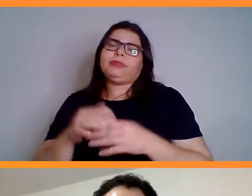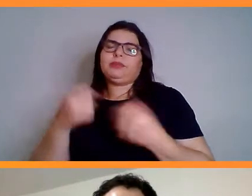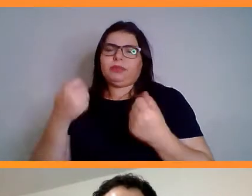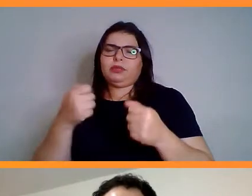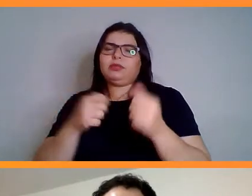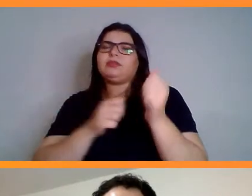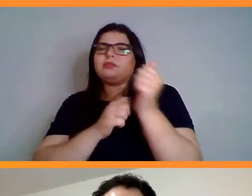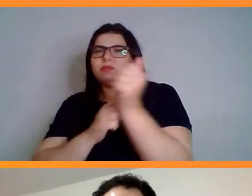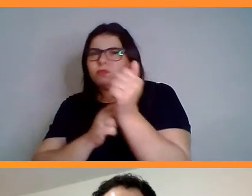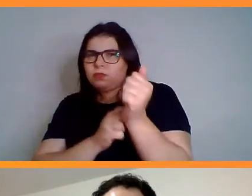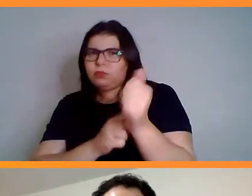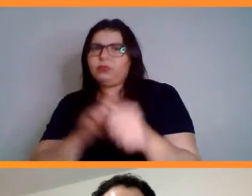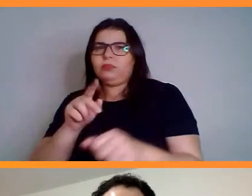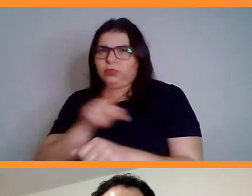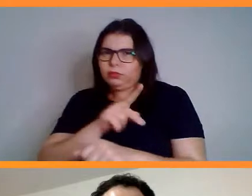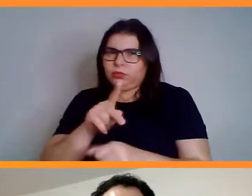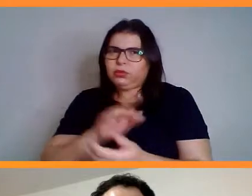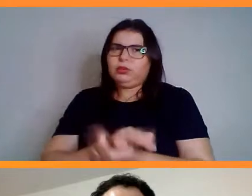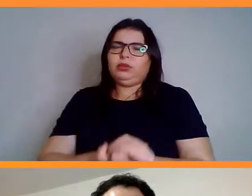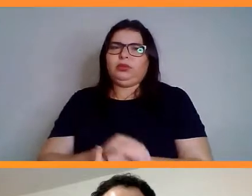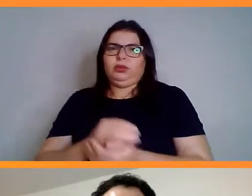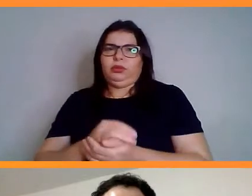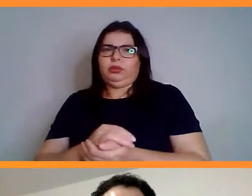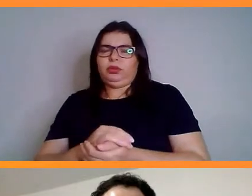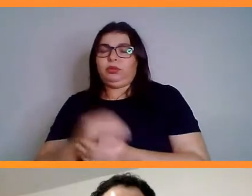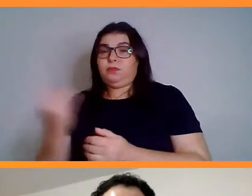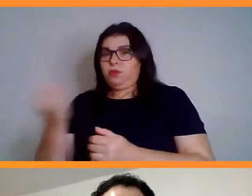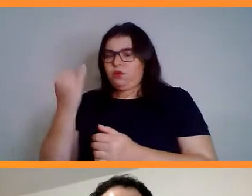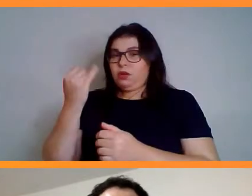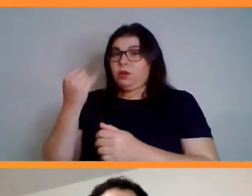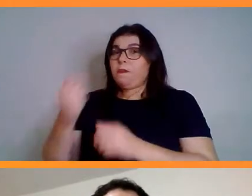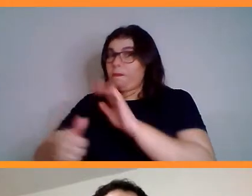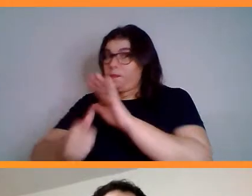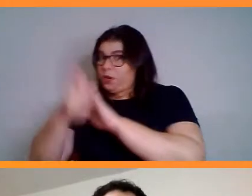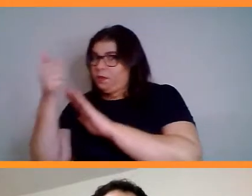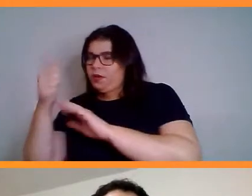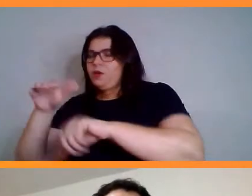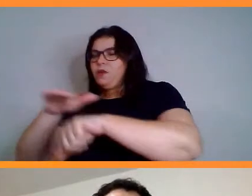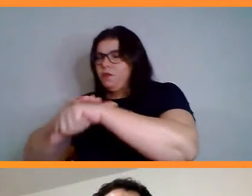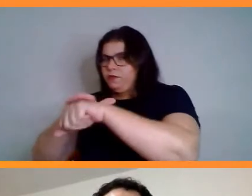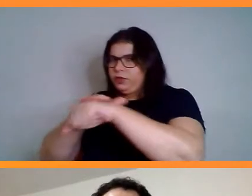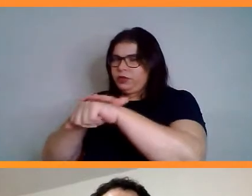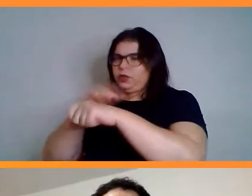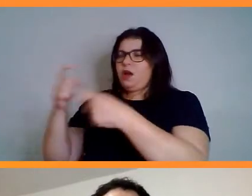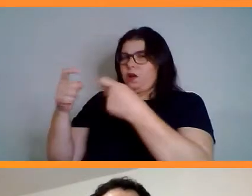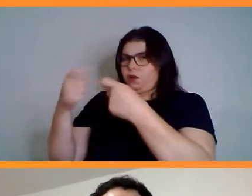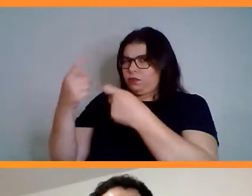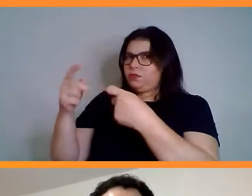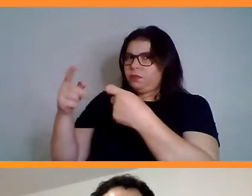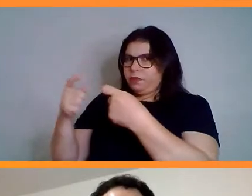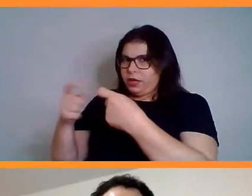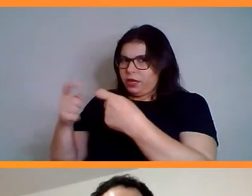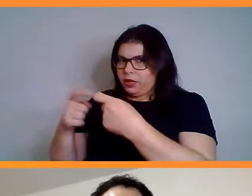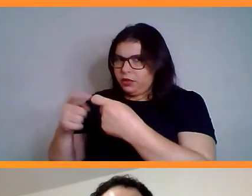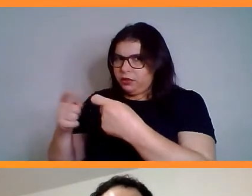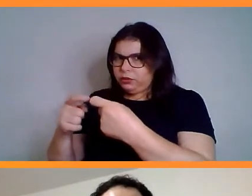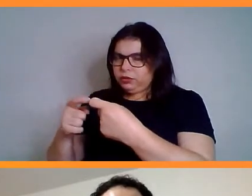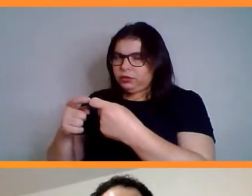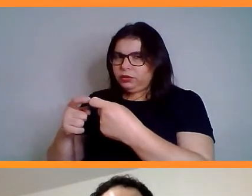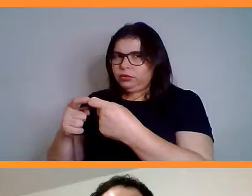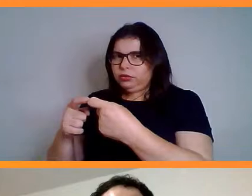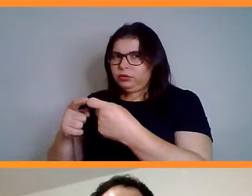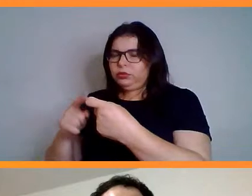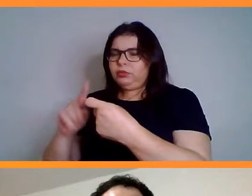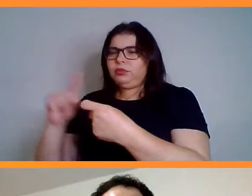É importante você conversar com seu médico, certo? Levar todas as informações dele para nós,